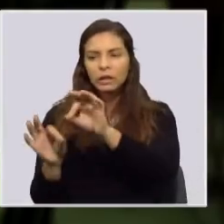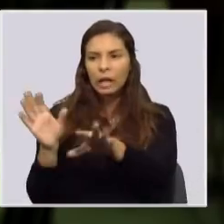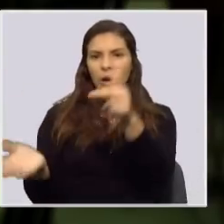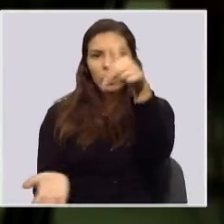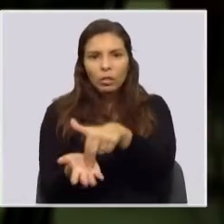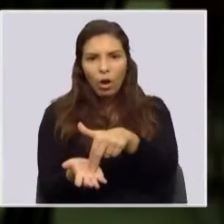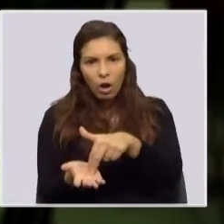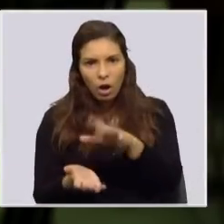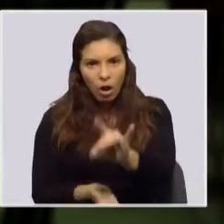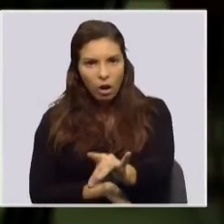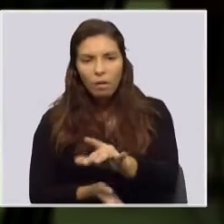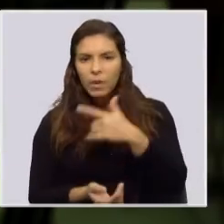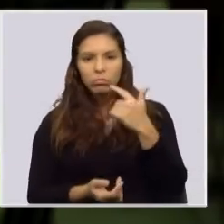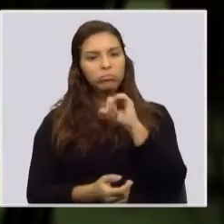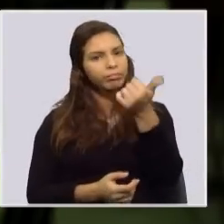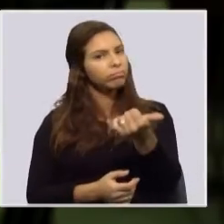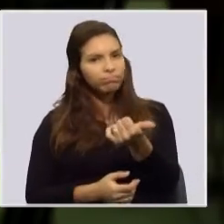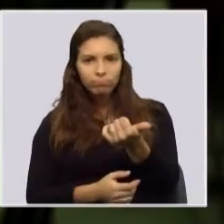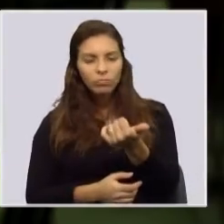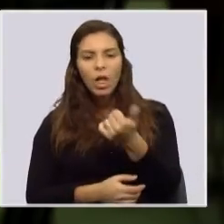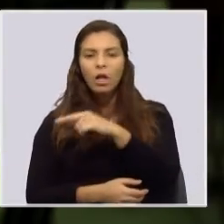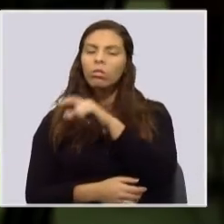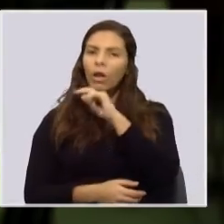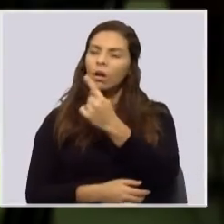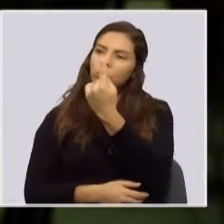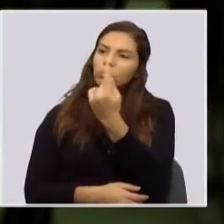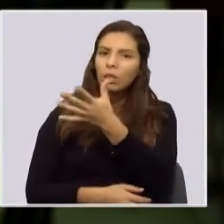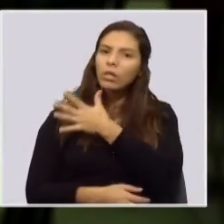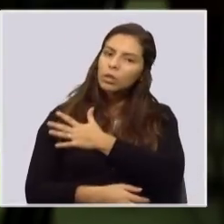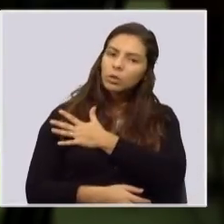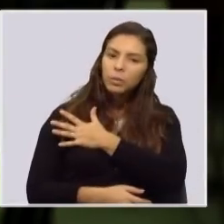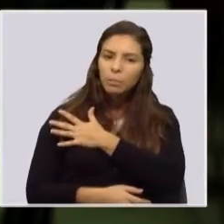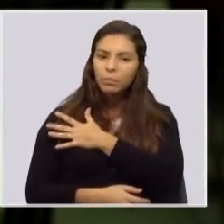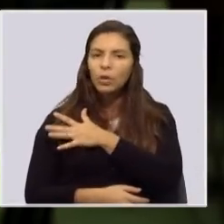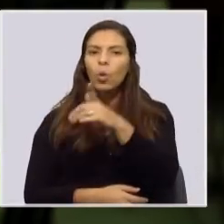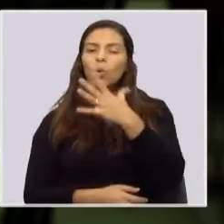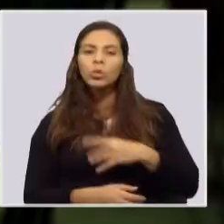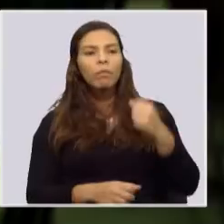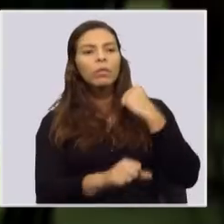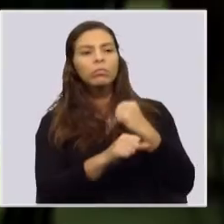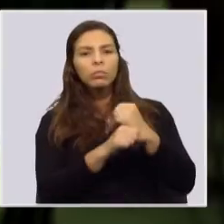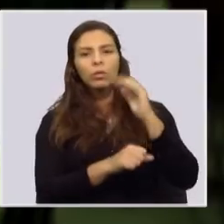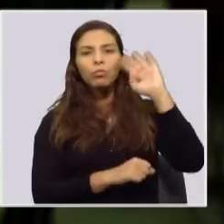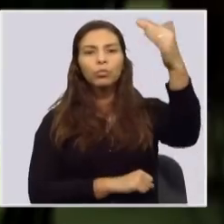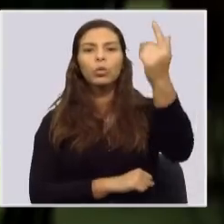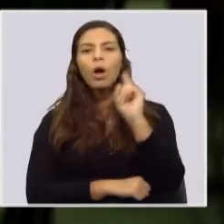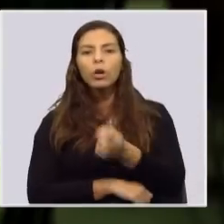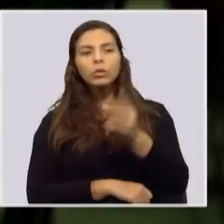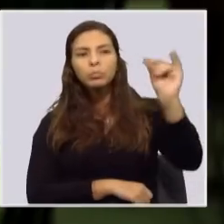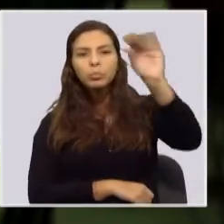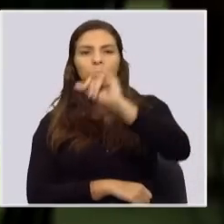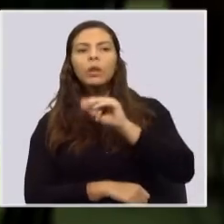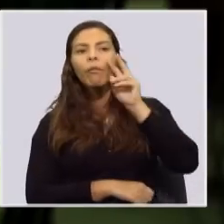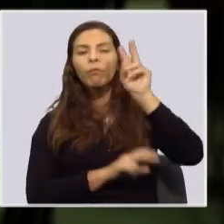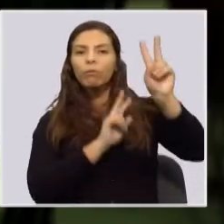tão impactantes como aqueles onde tu tiveste. Mas é possível dizeres-me onde é que tu ainda gostarias de trabalhar,